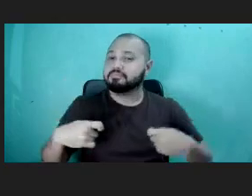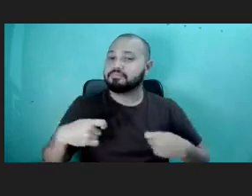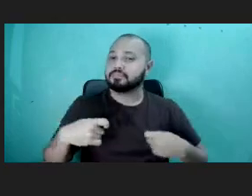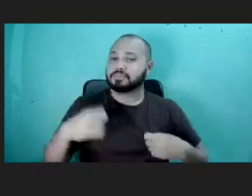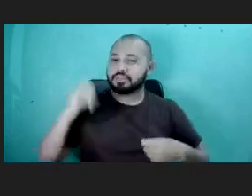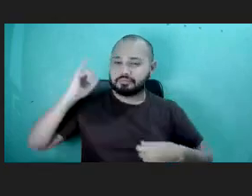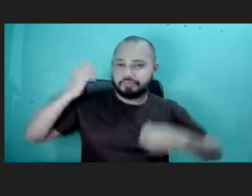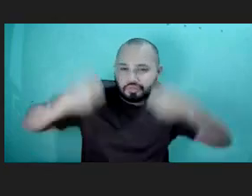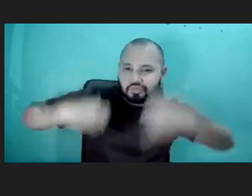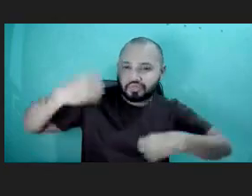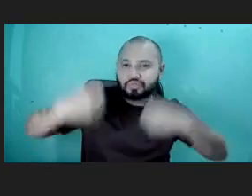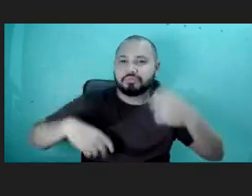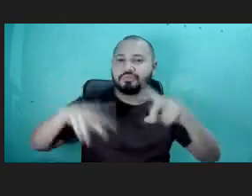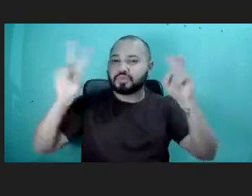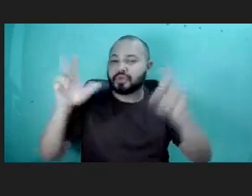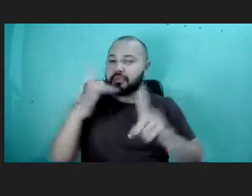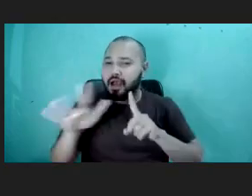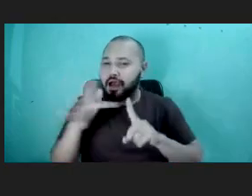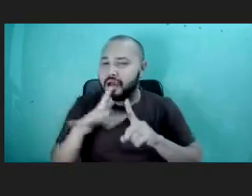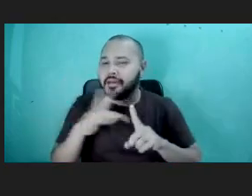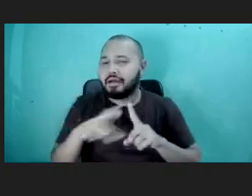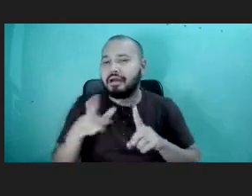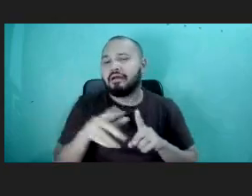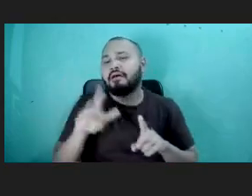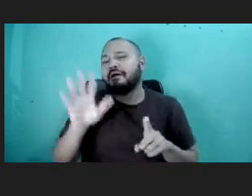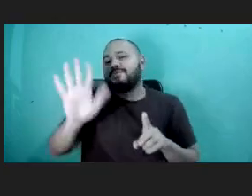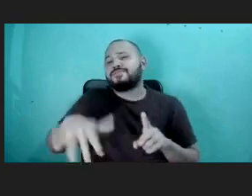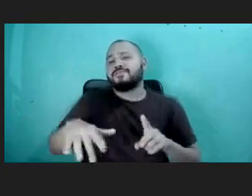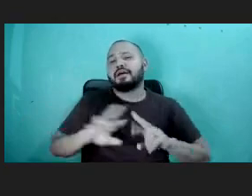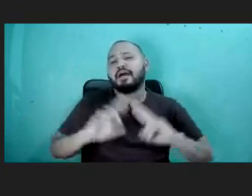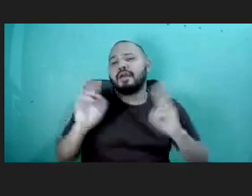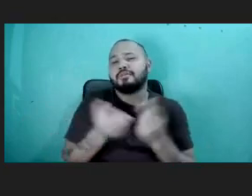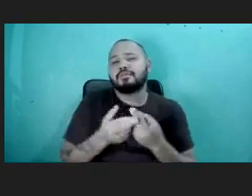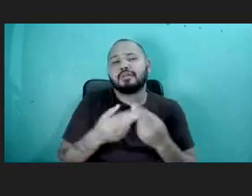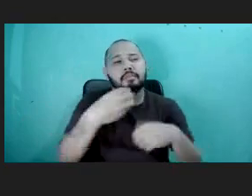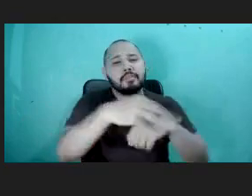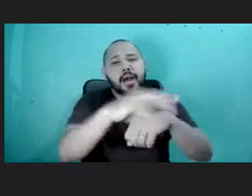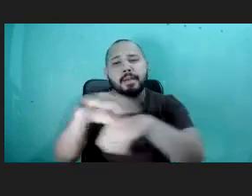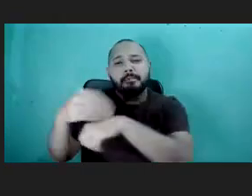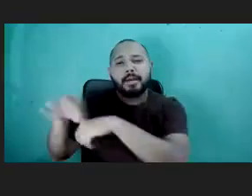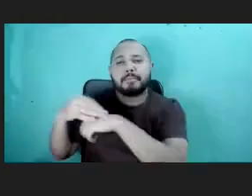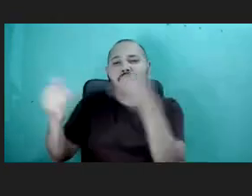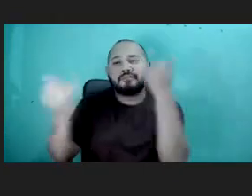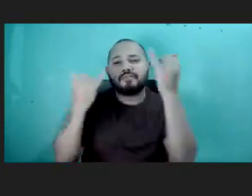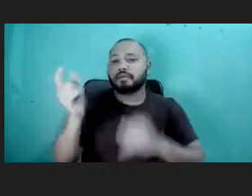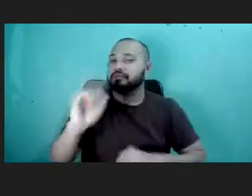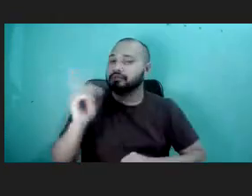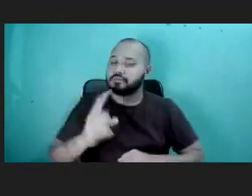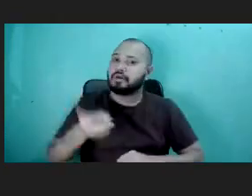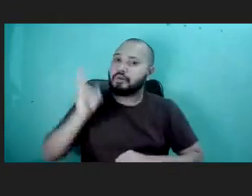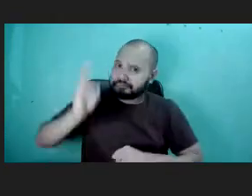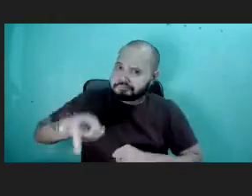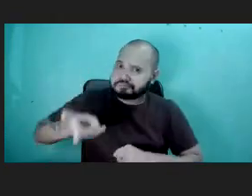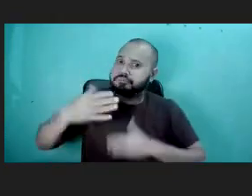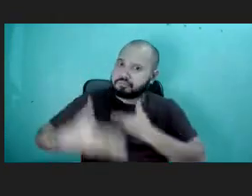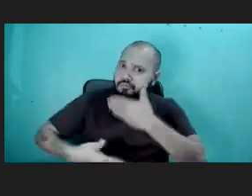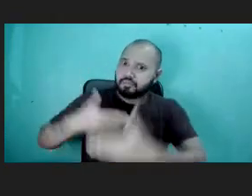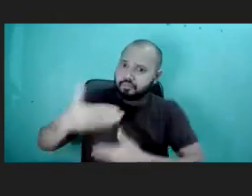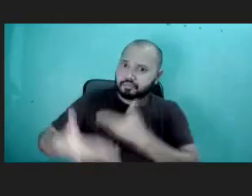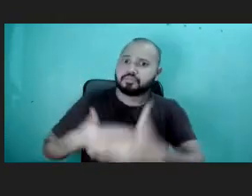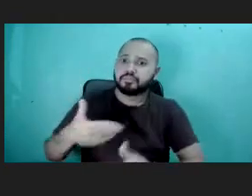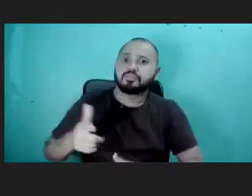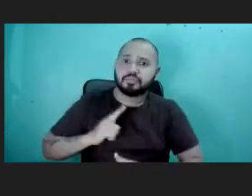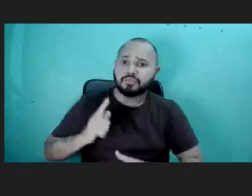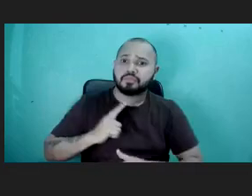sobre capacitismo, elas não são uma mera reunião de informações. Elas são um diálogo constante consigo